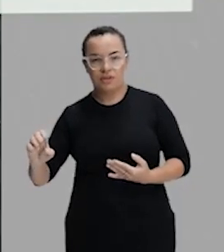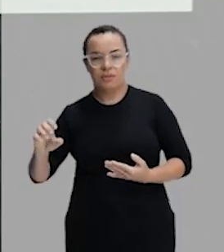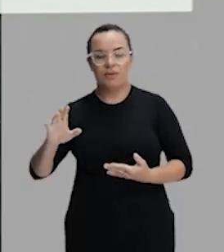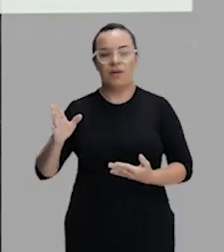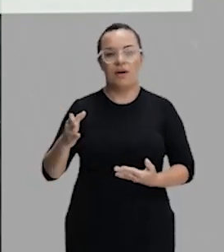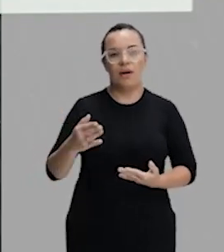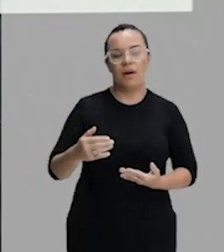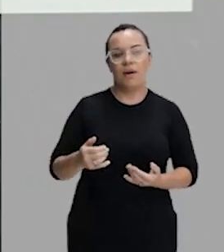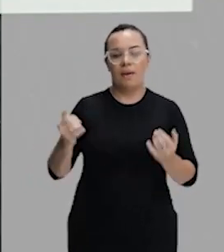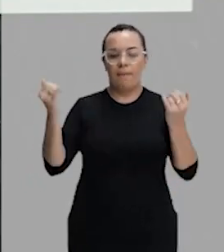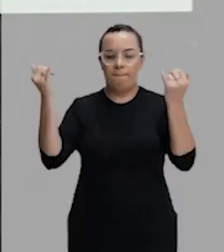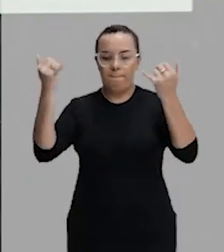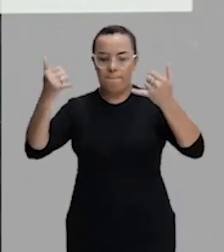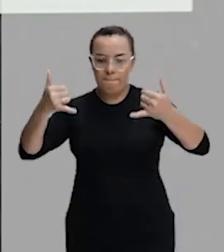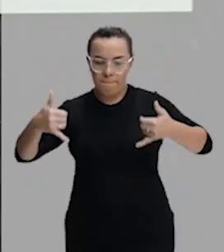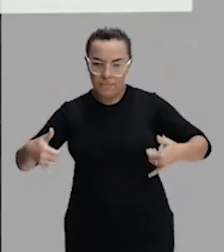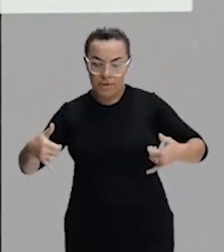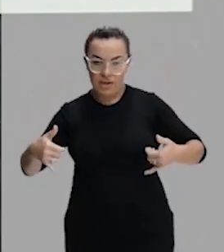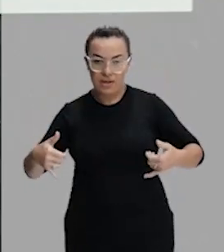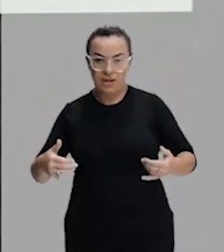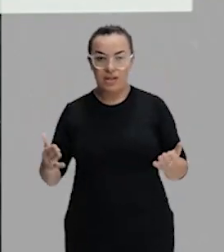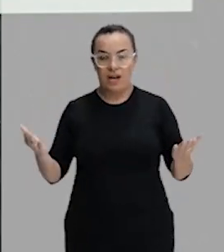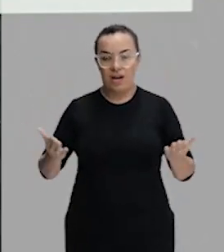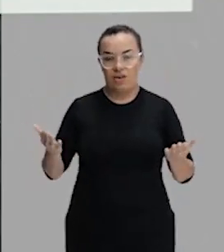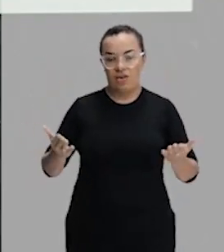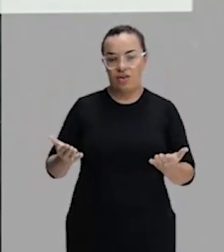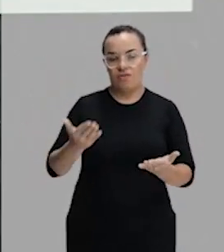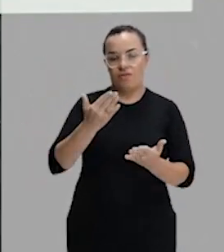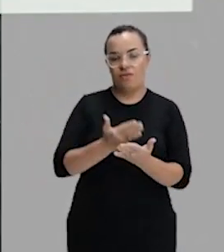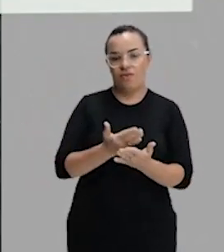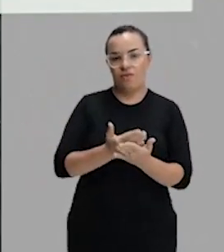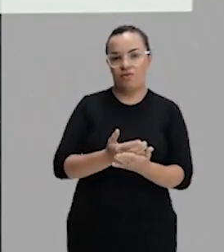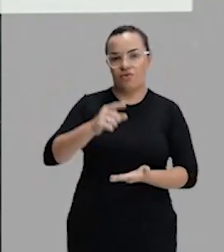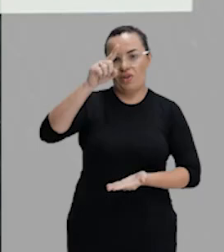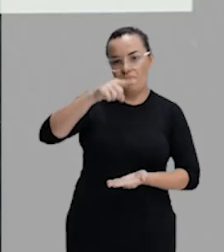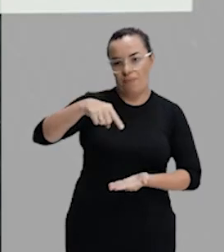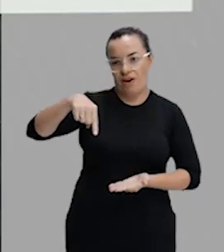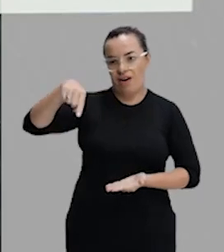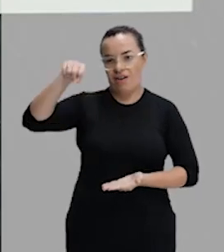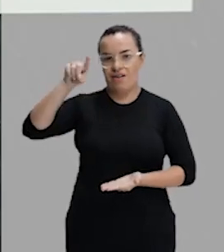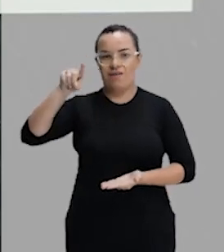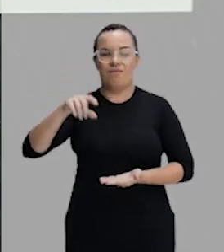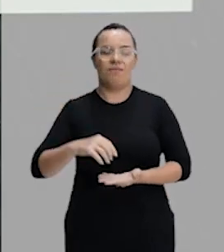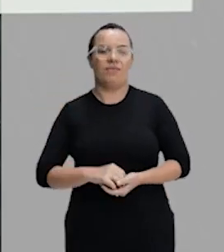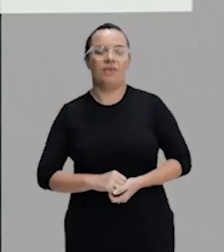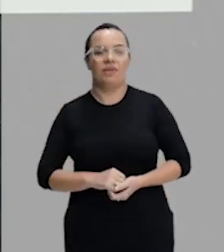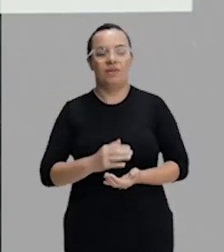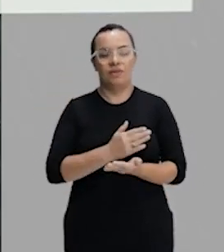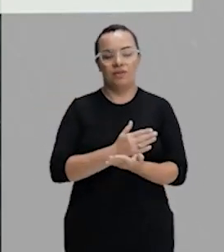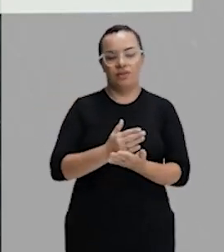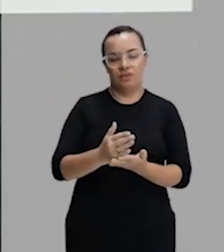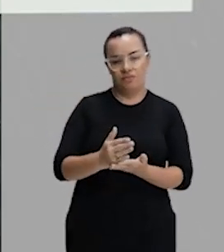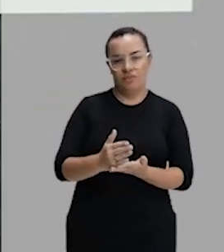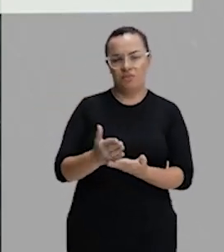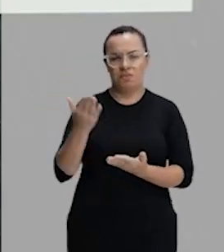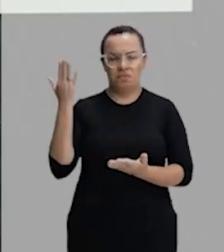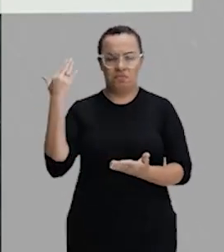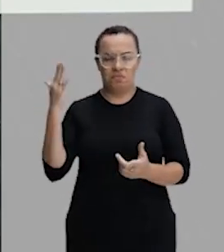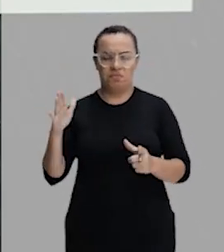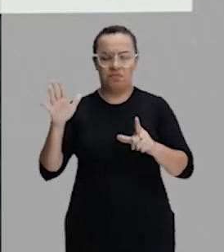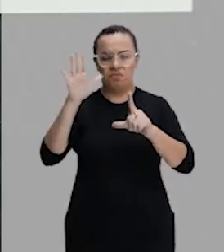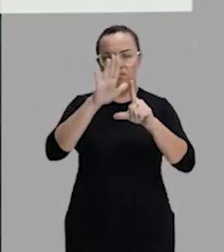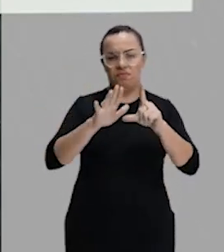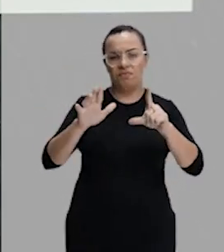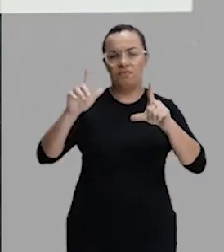parábola, certo? Quem ainda não assistiu essas aulas, está lá na plataforma, convido vocês a atualizar o conhecimento sobre